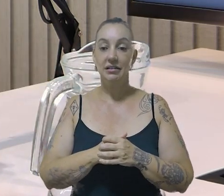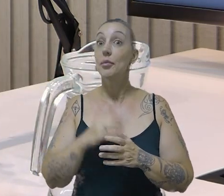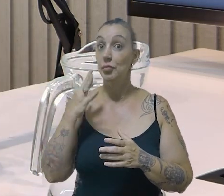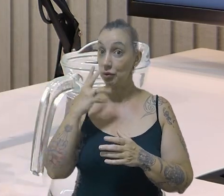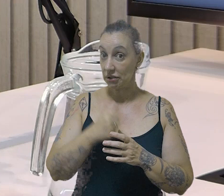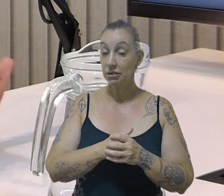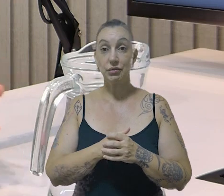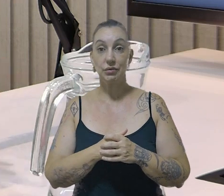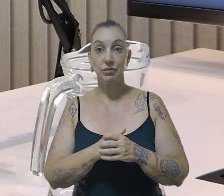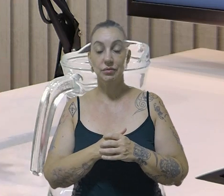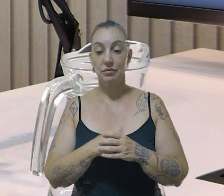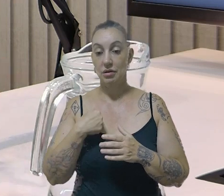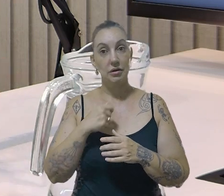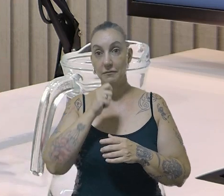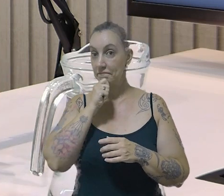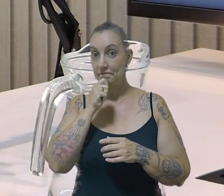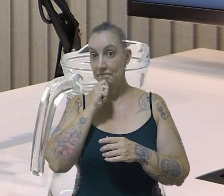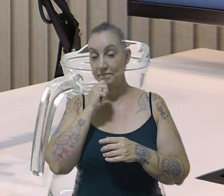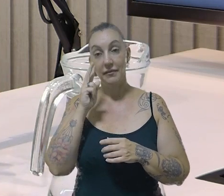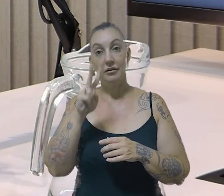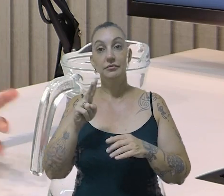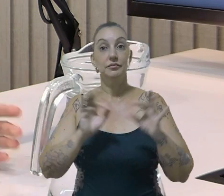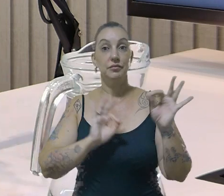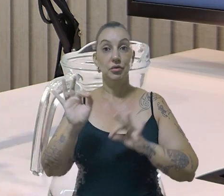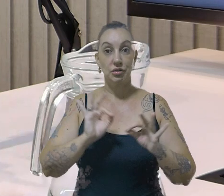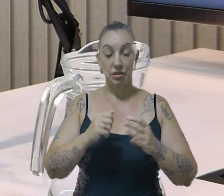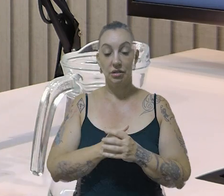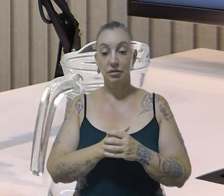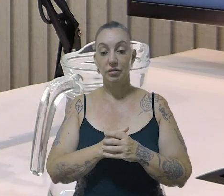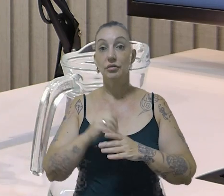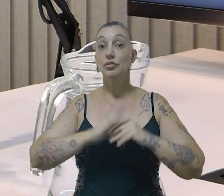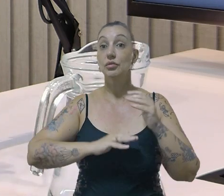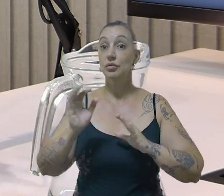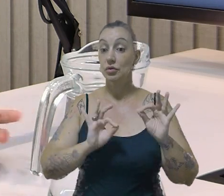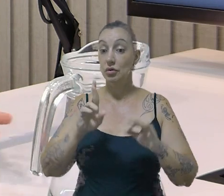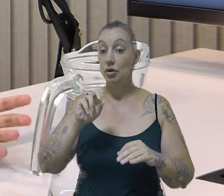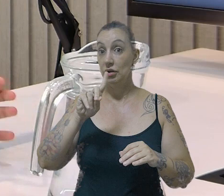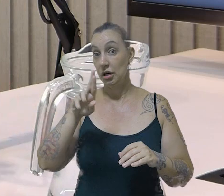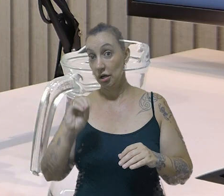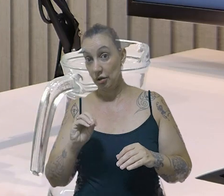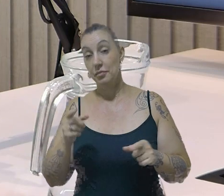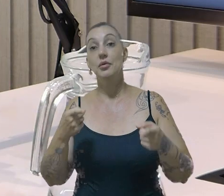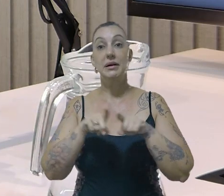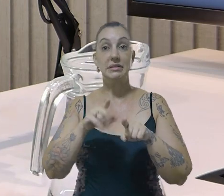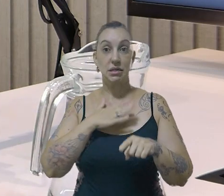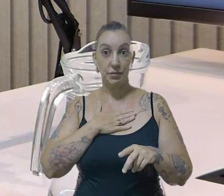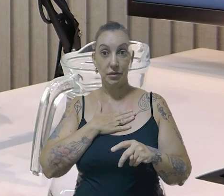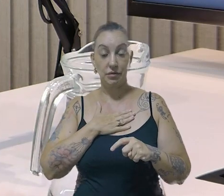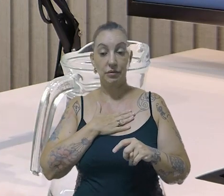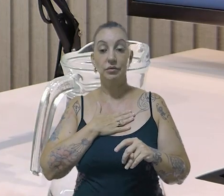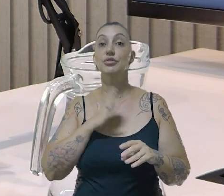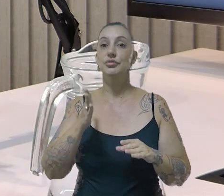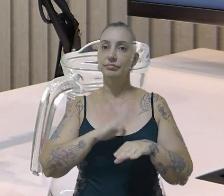e eu não tô mais acompanhando o projeto quem monta e opera é o Rodrigo damas que é um parceiro meu aham